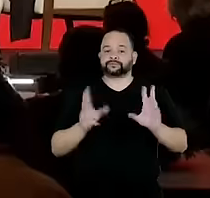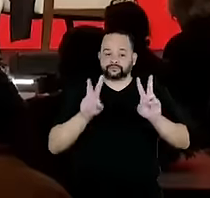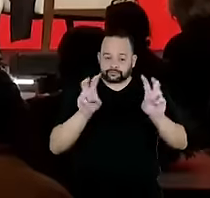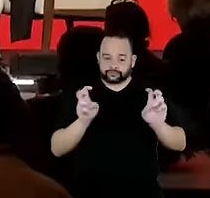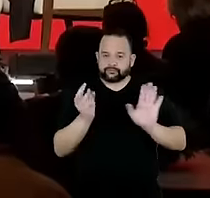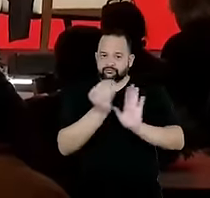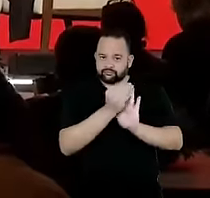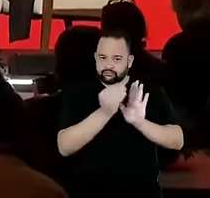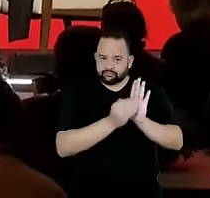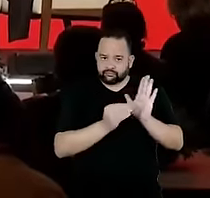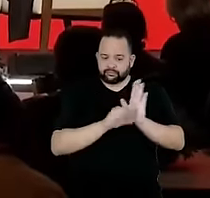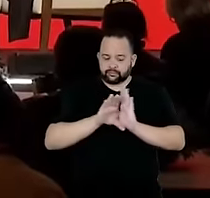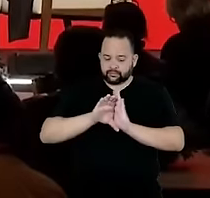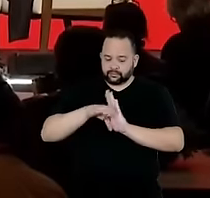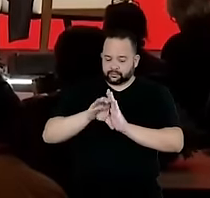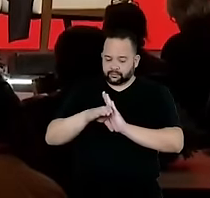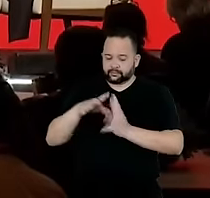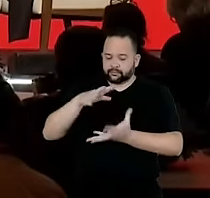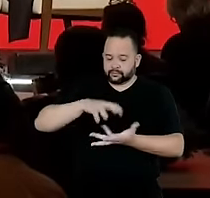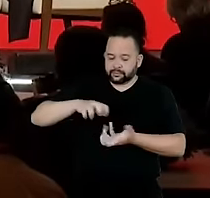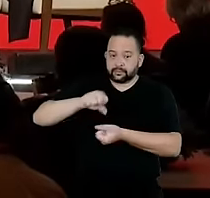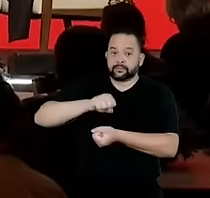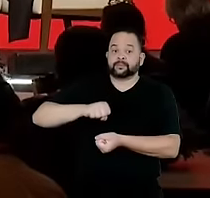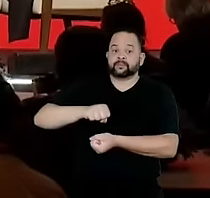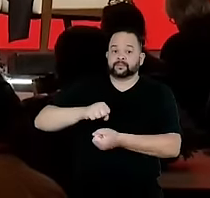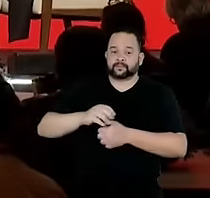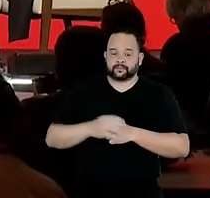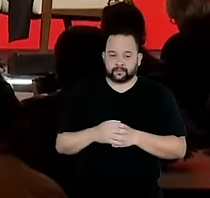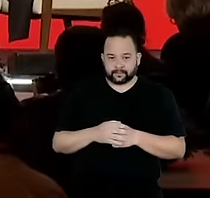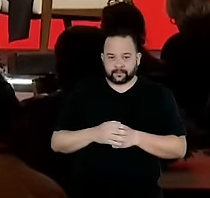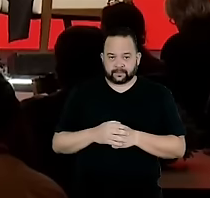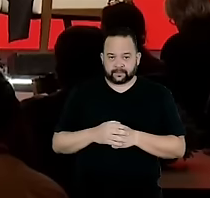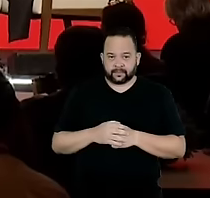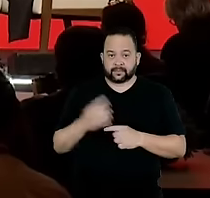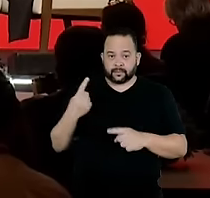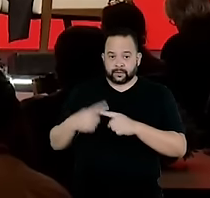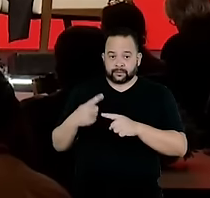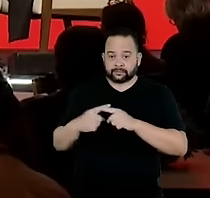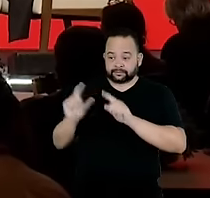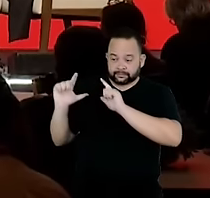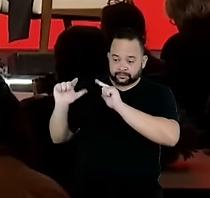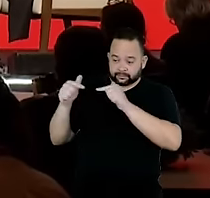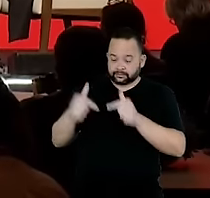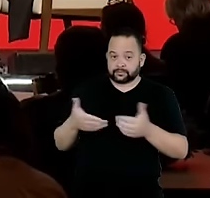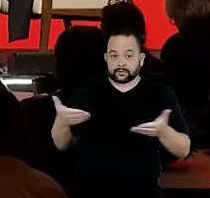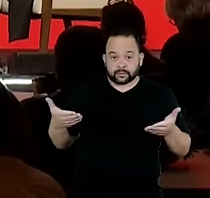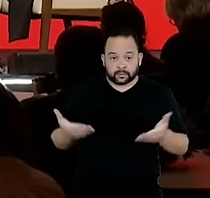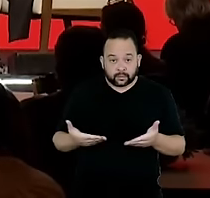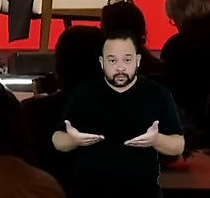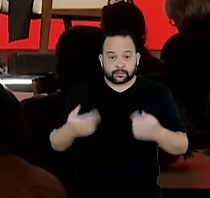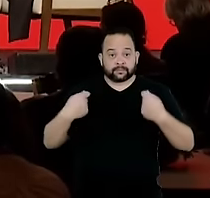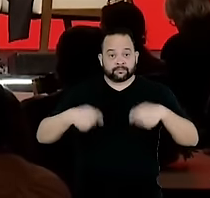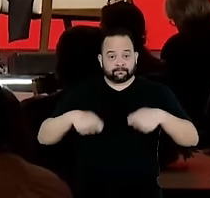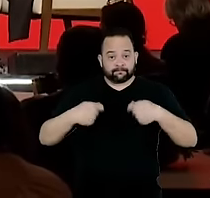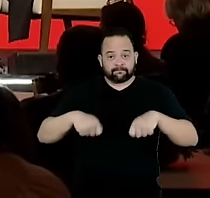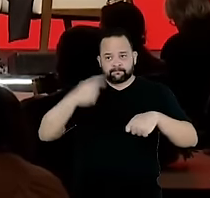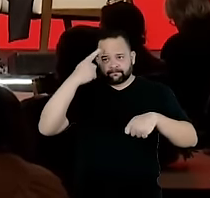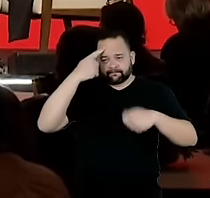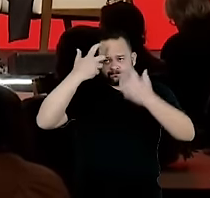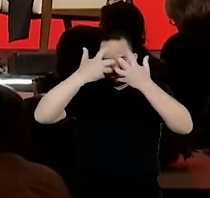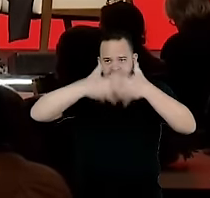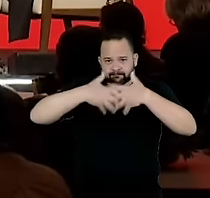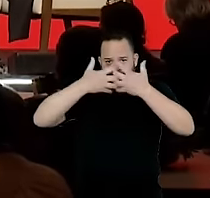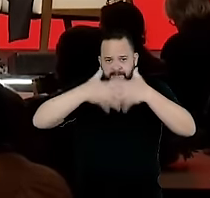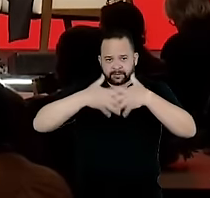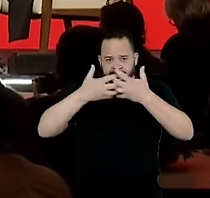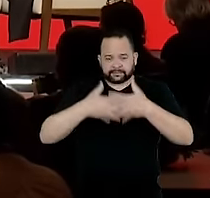sustentabilidade passa pela ideia de que a geração atual ela tem que ser capaz de desenvolver e aí desenvolvimento olhado pela Ótica